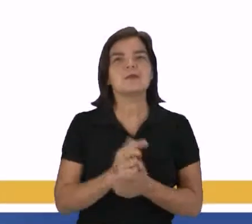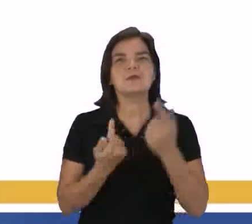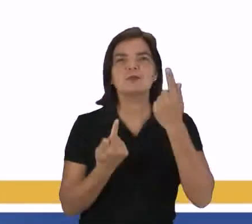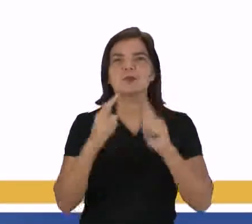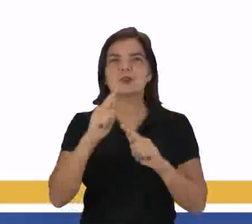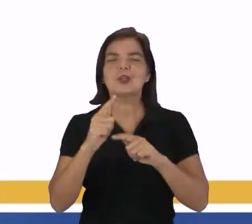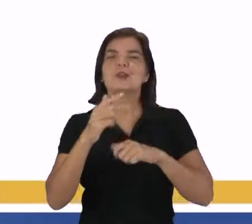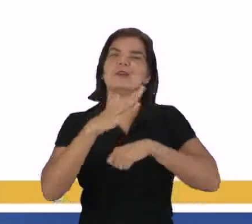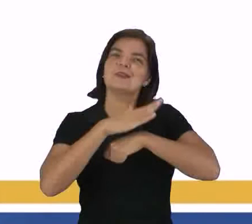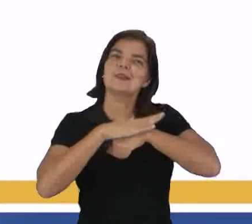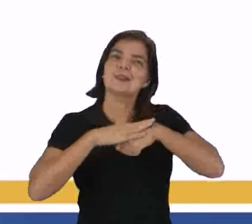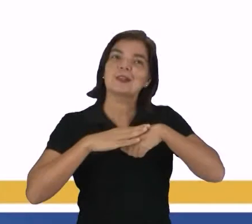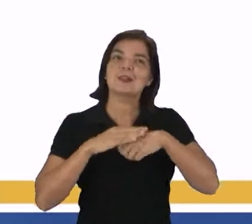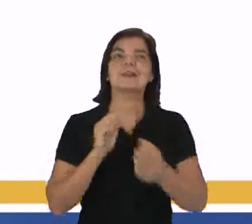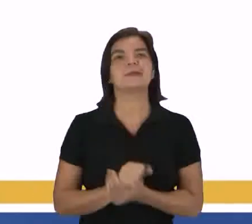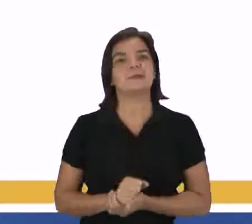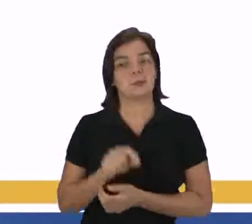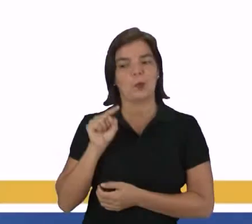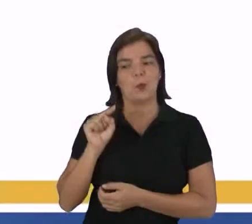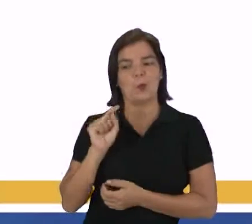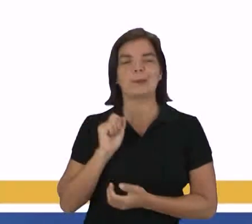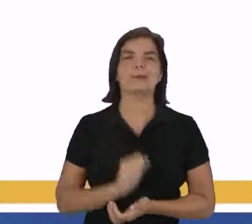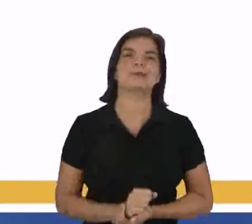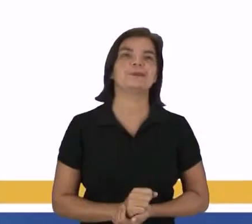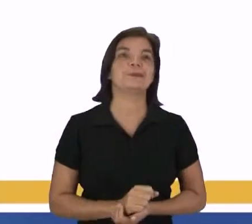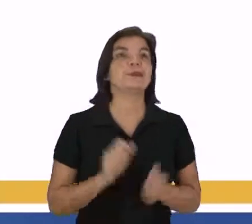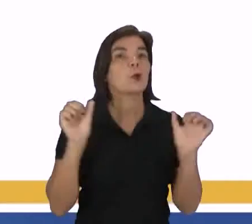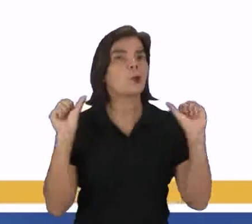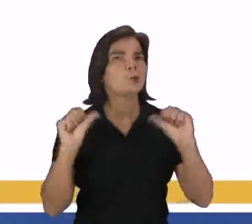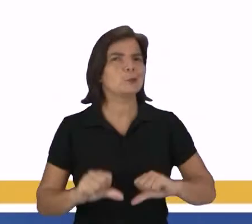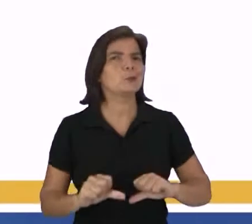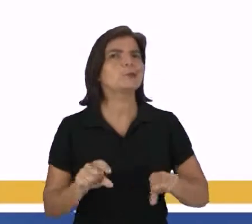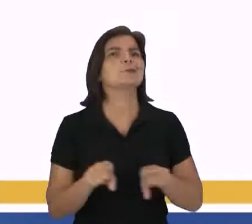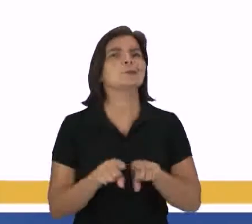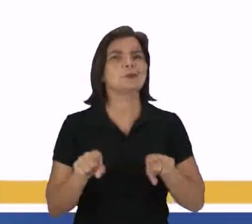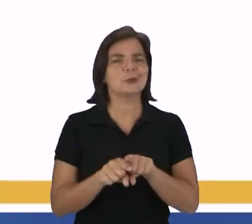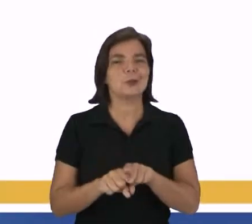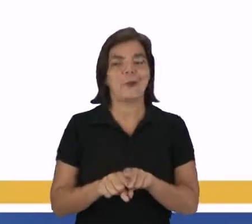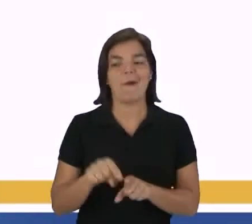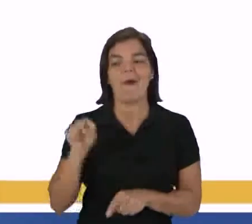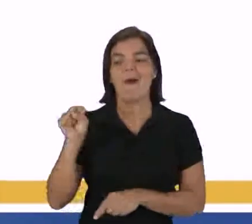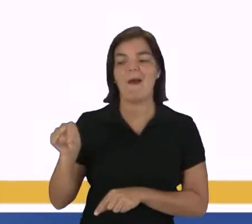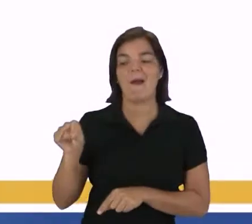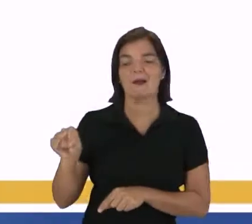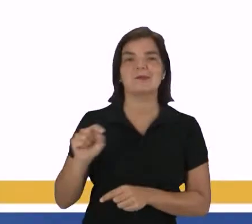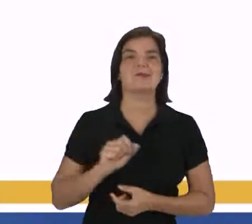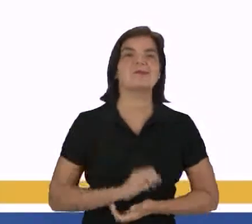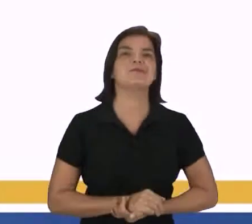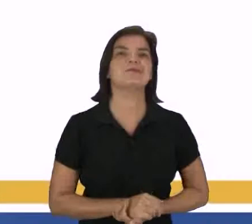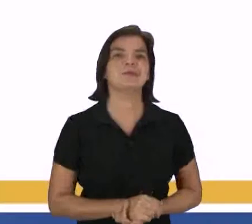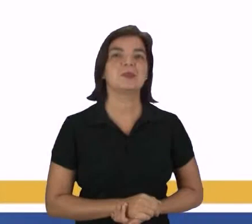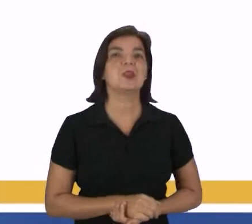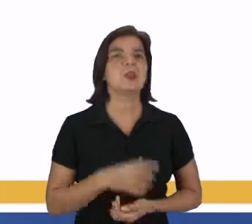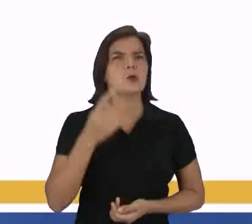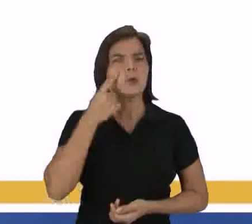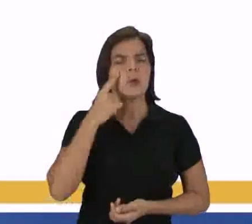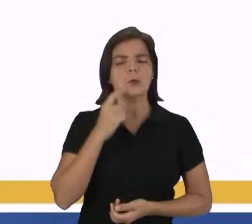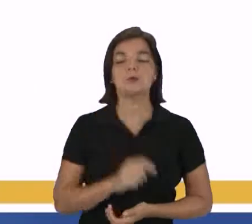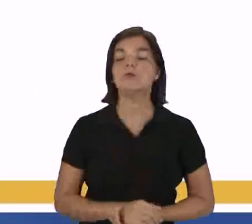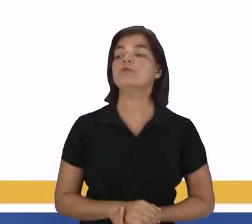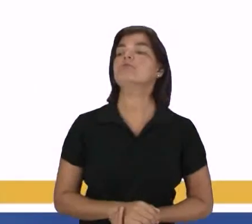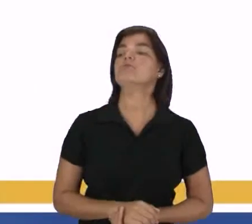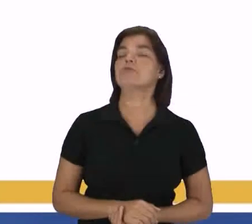gesto da mão para indicá-la. Pior foi quando passou a dizer essa aí, e apontar